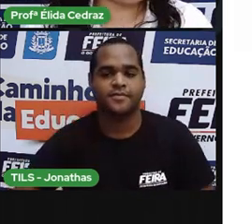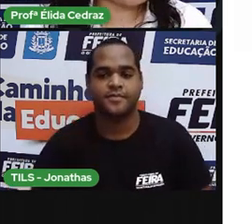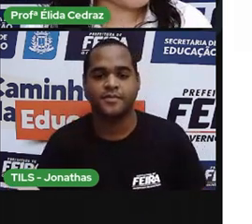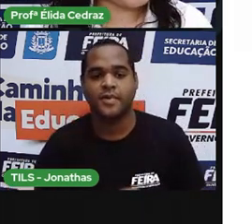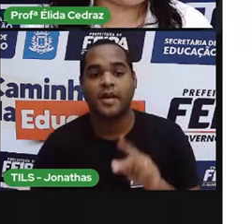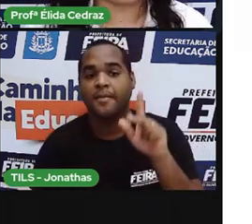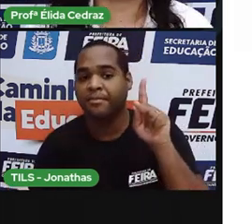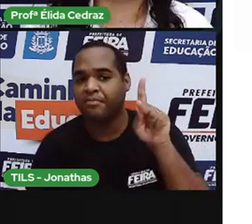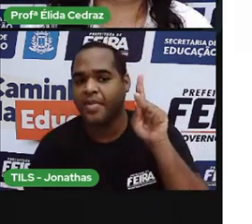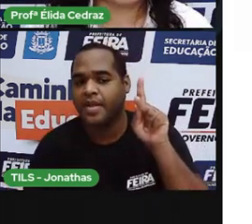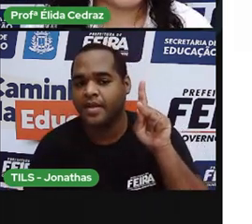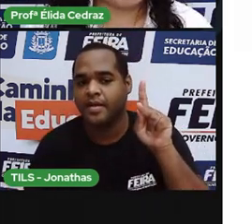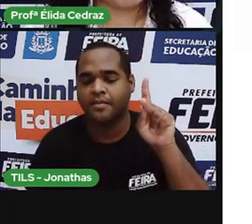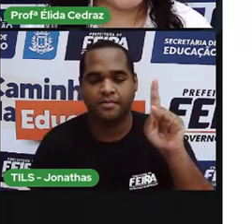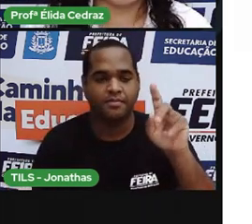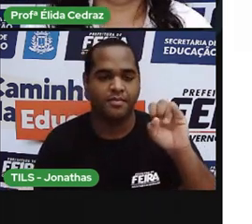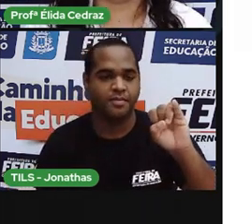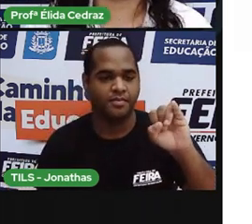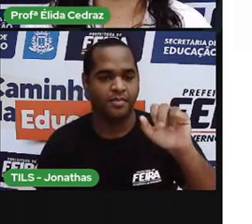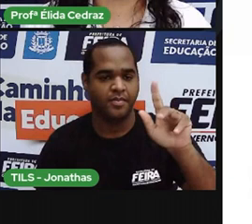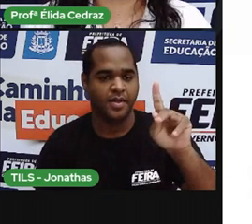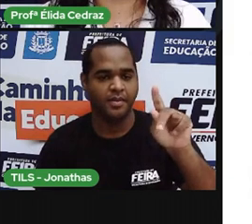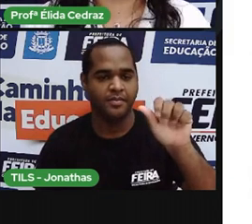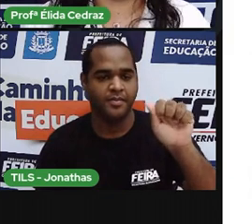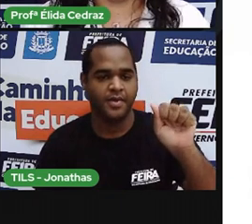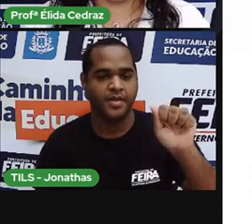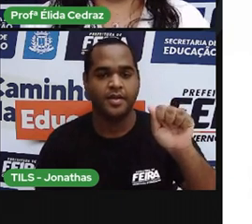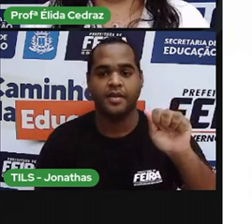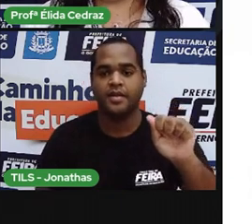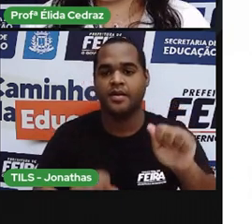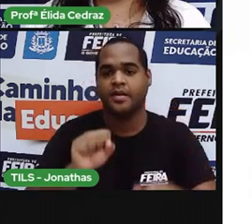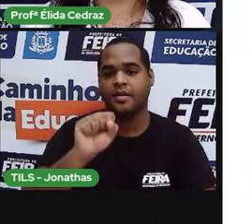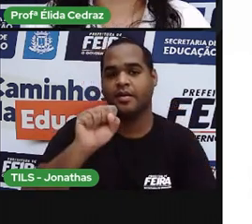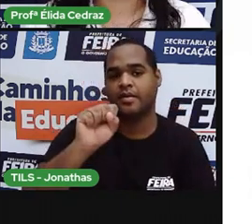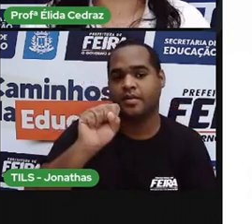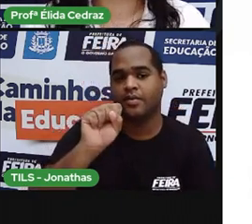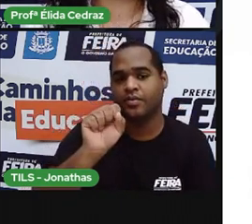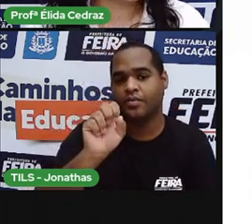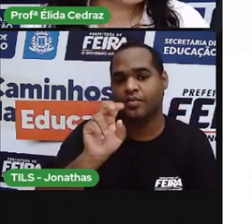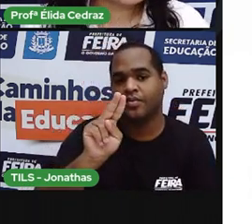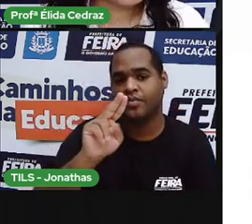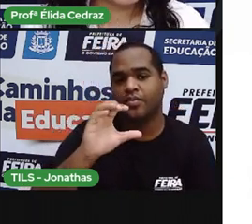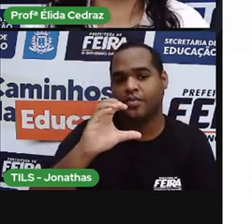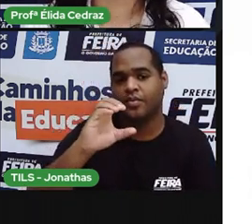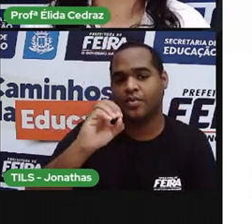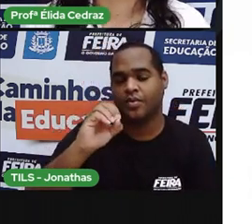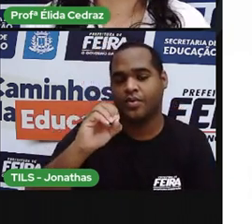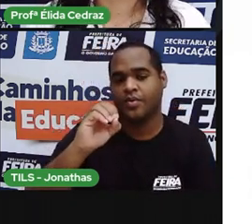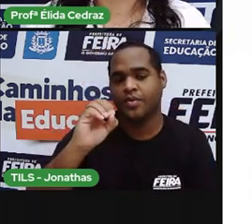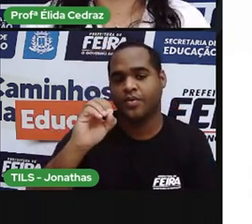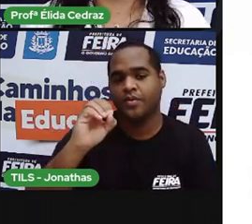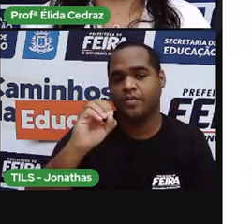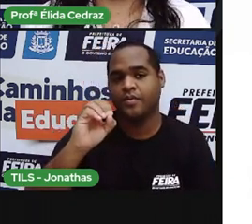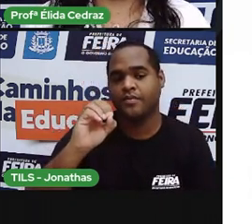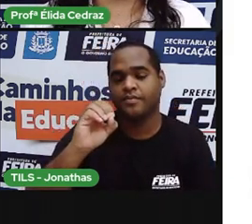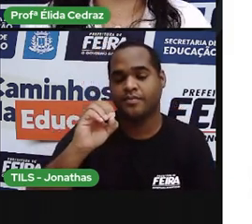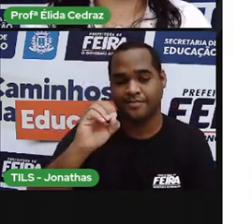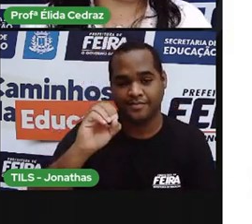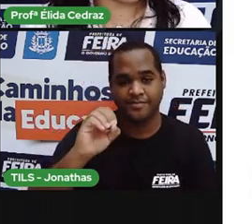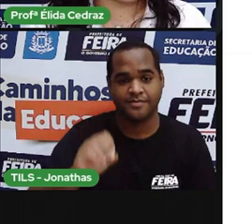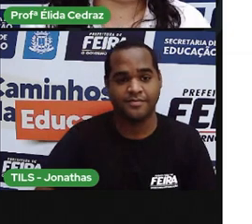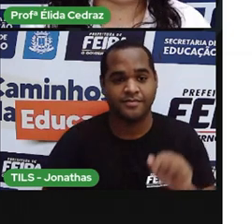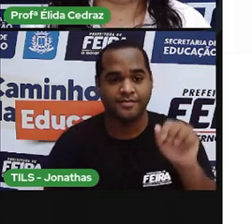Com P. Pipa. Com S. Suco.